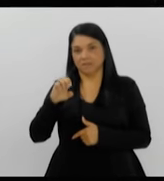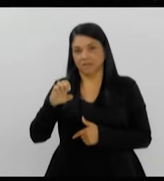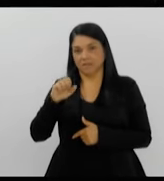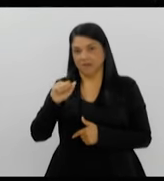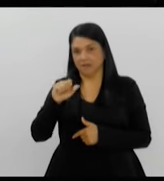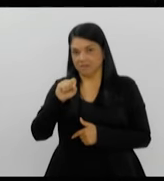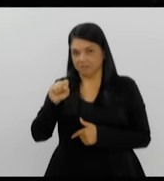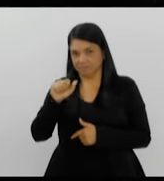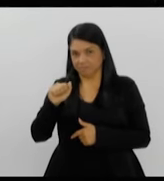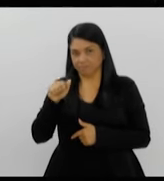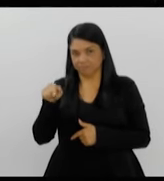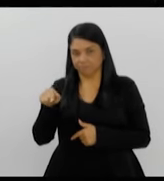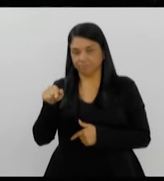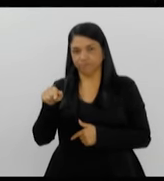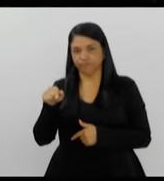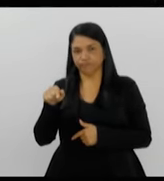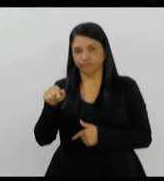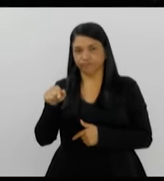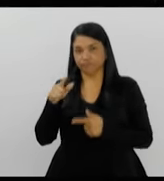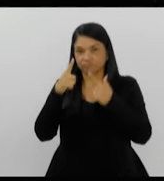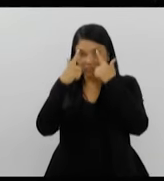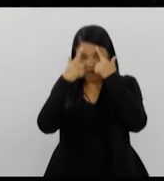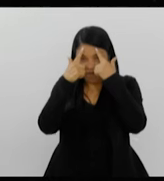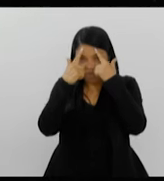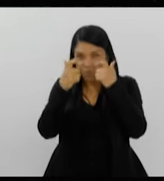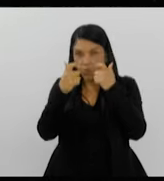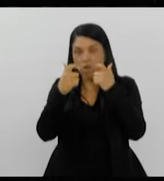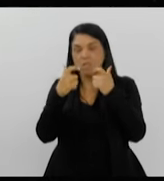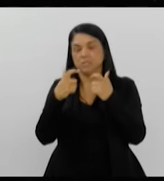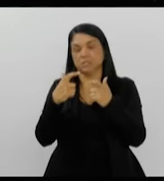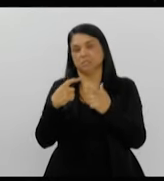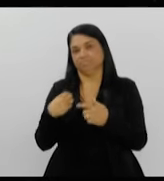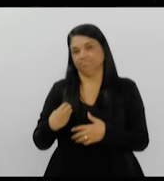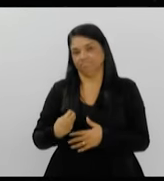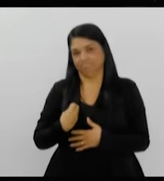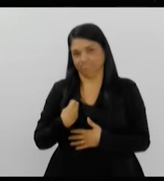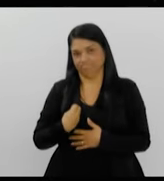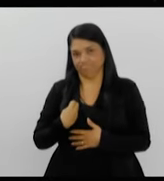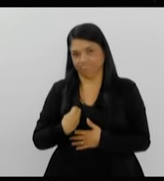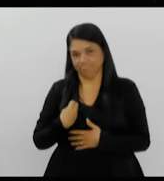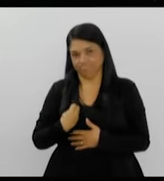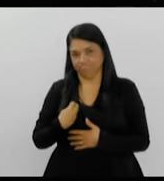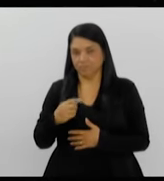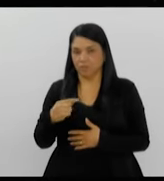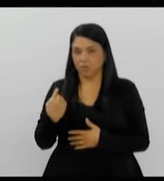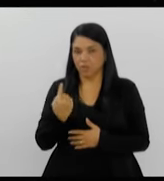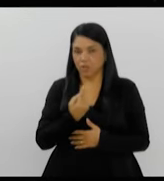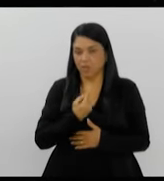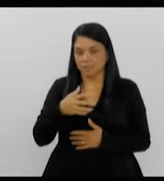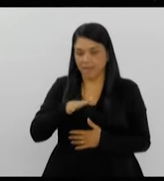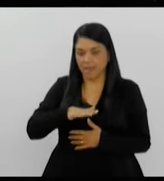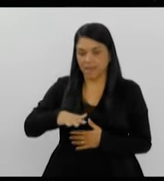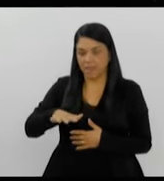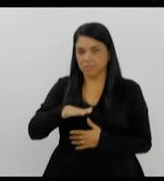seasa o nível de violência que nós vivemos na região